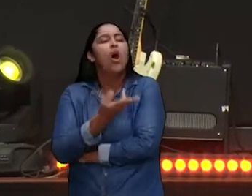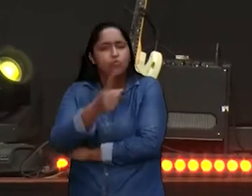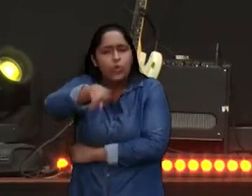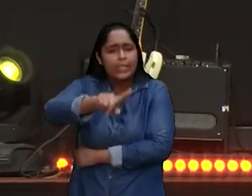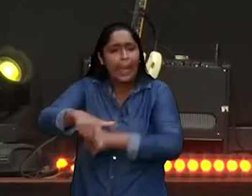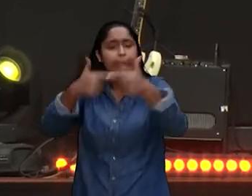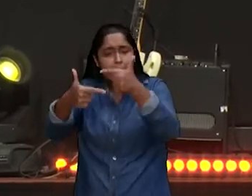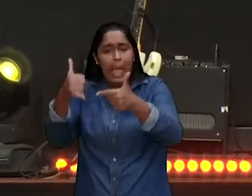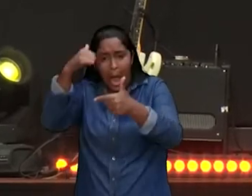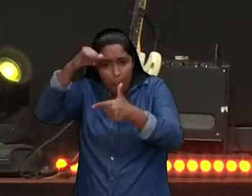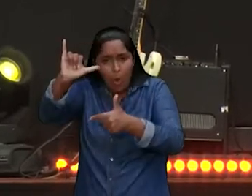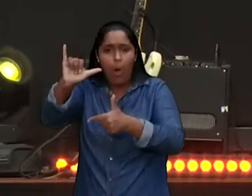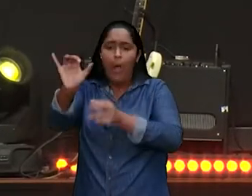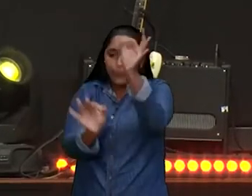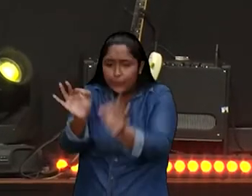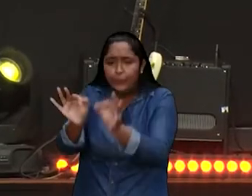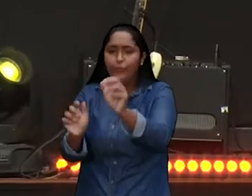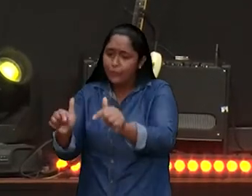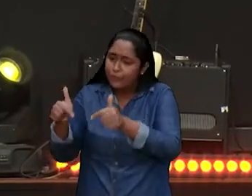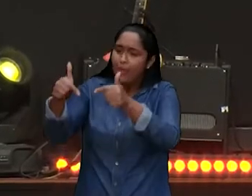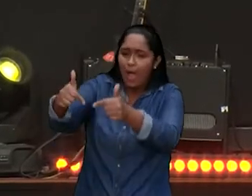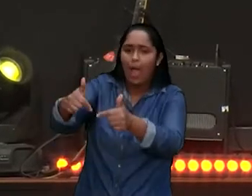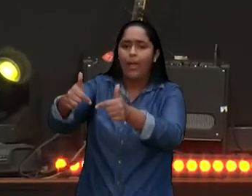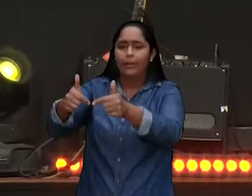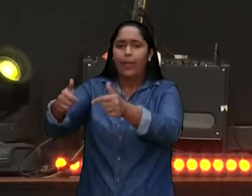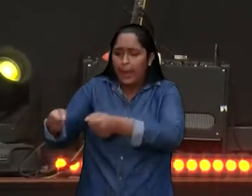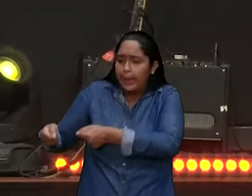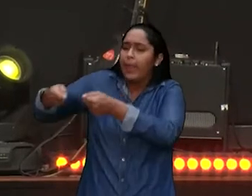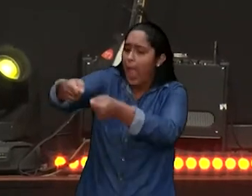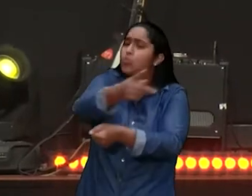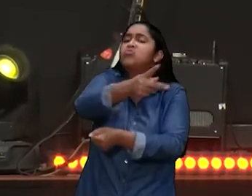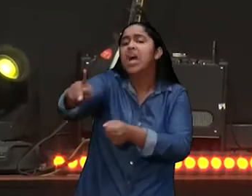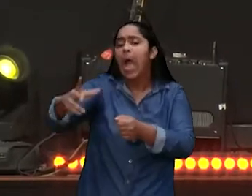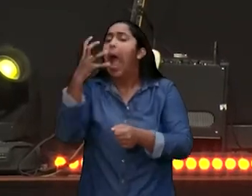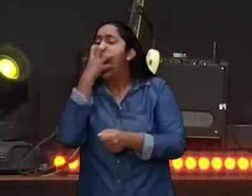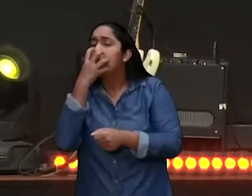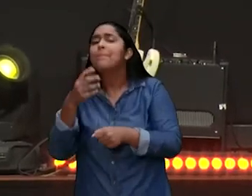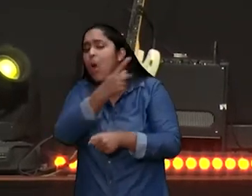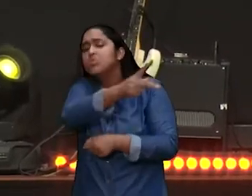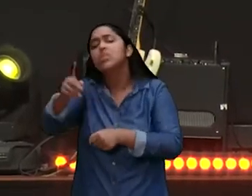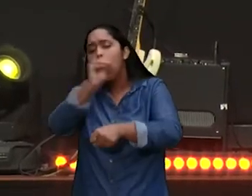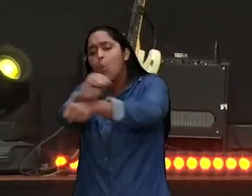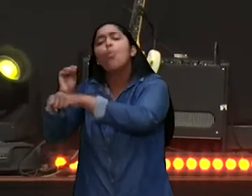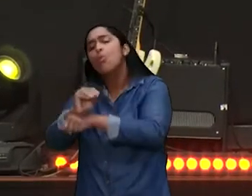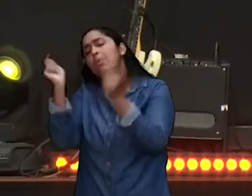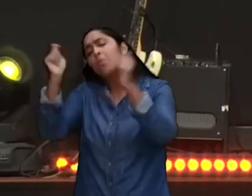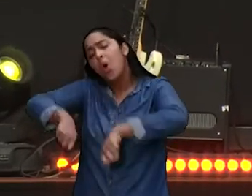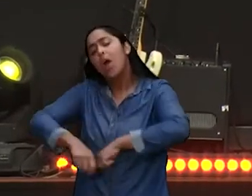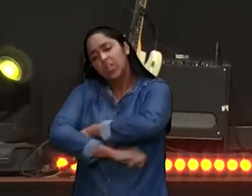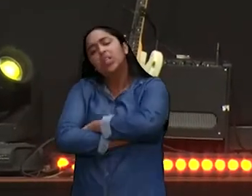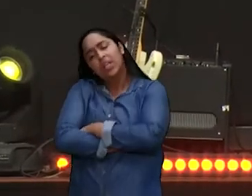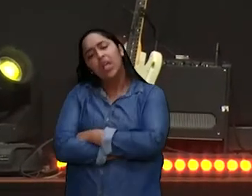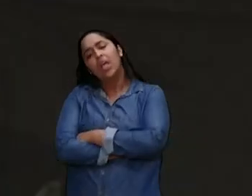levam para beber água depois guarda no estábulo é mas a mulher doente continua doente né